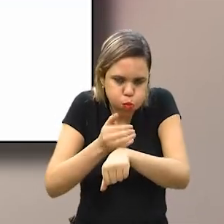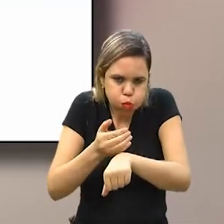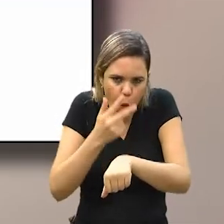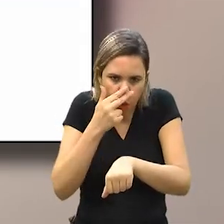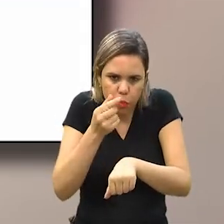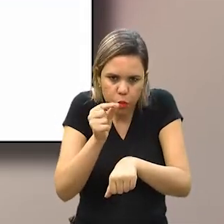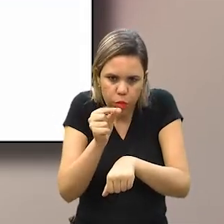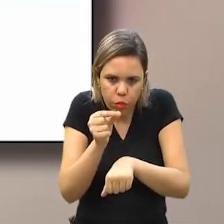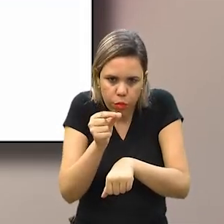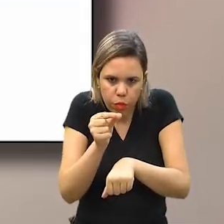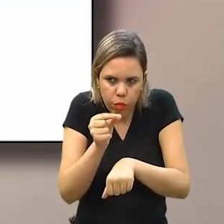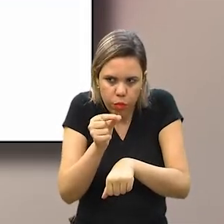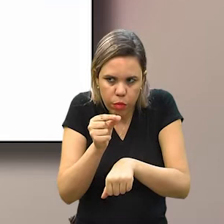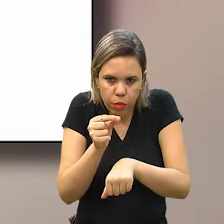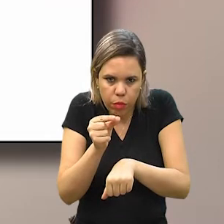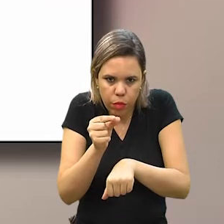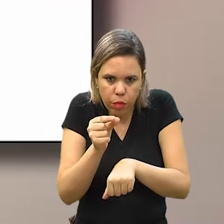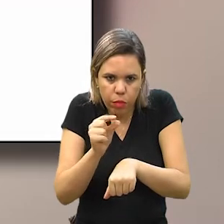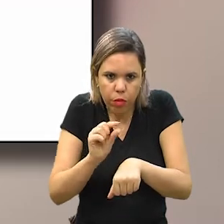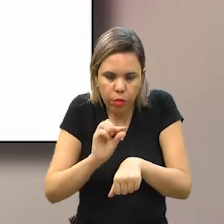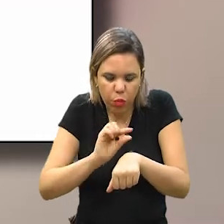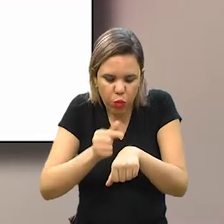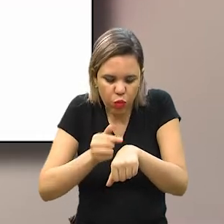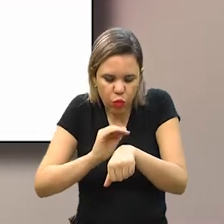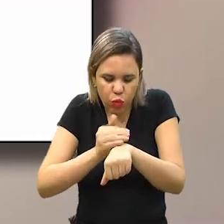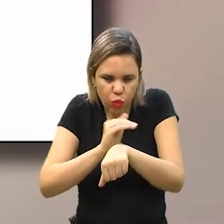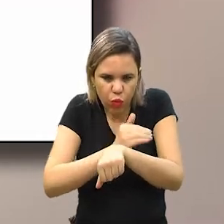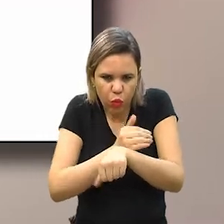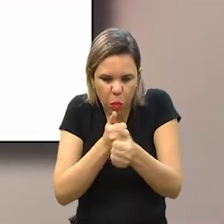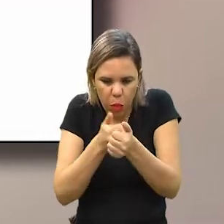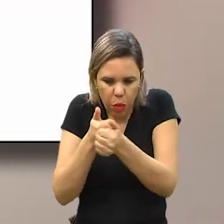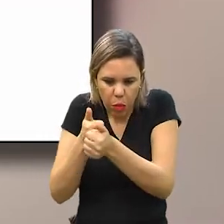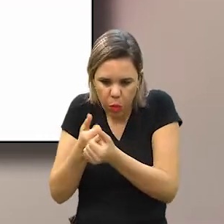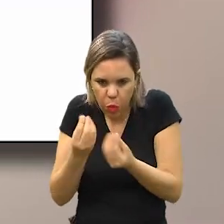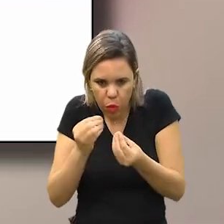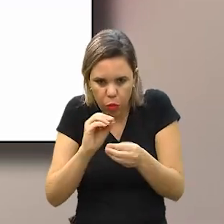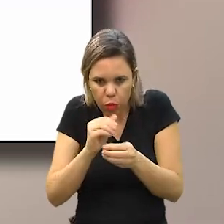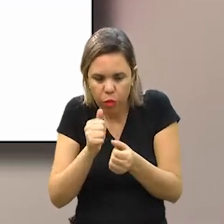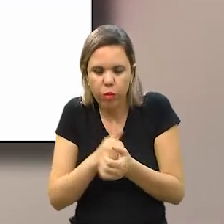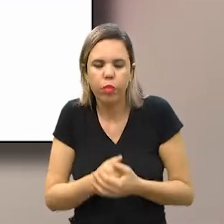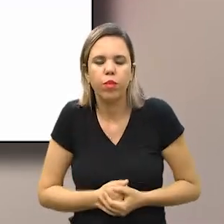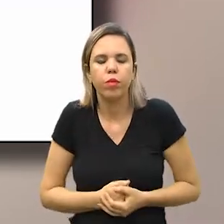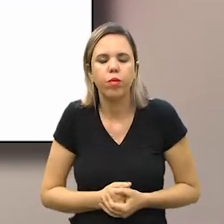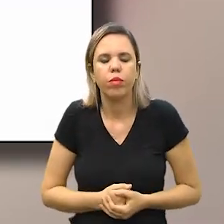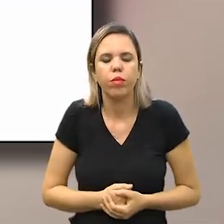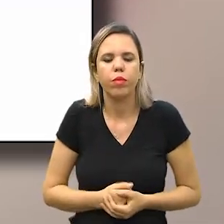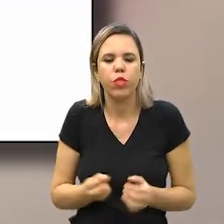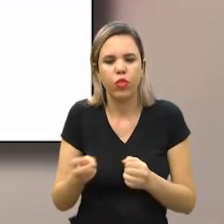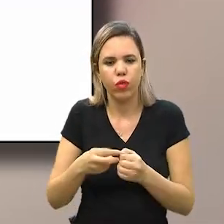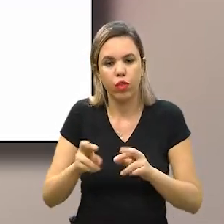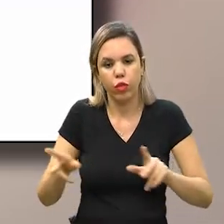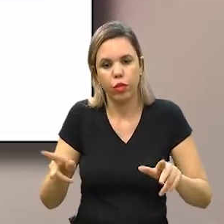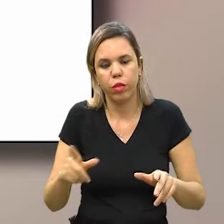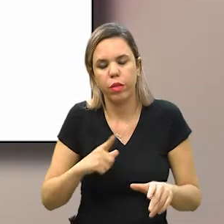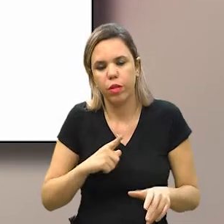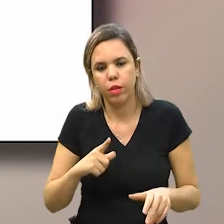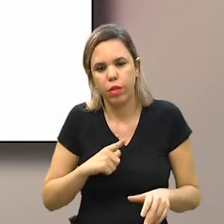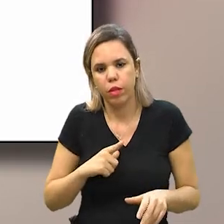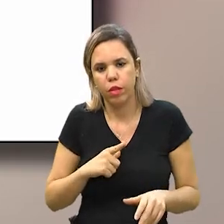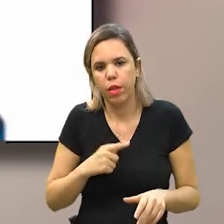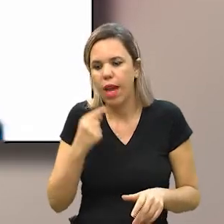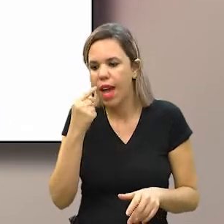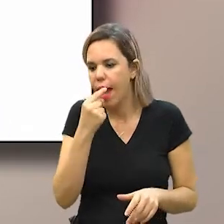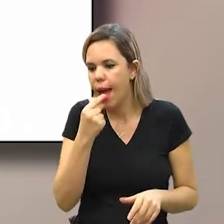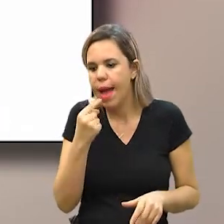local, aparecem pequenas vesículas, né? Pequenas bolinhas, uma do ladinho da outra, né? Então, são vírus diferentes. Quem tem